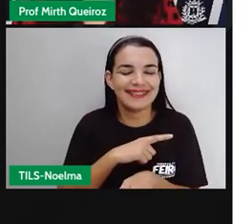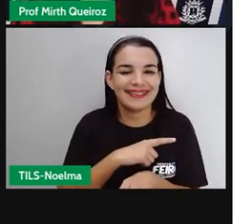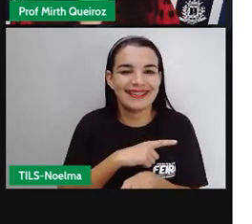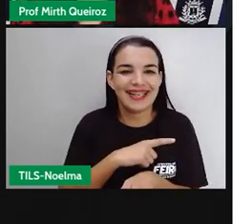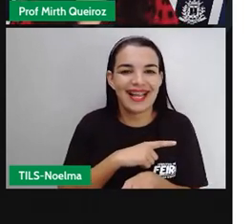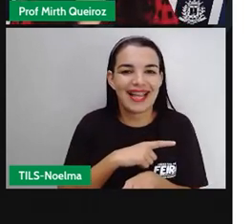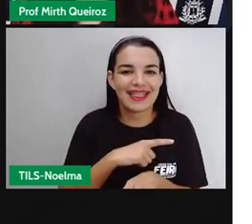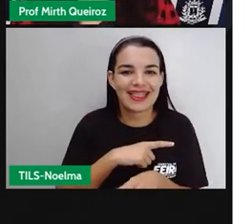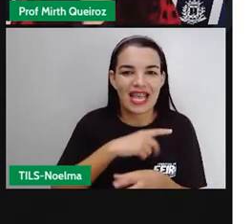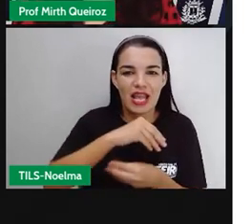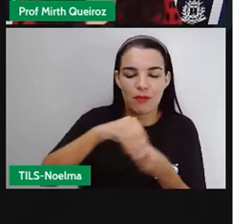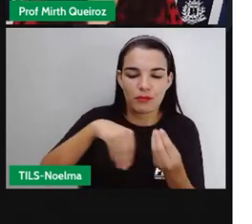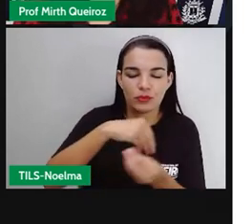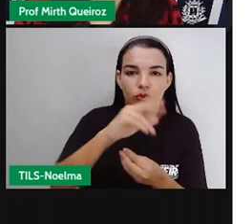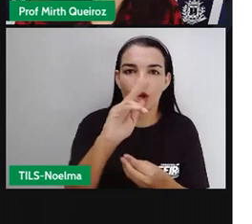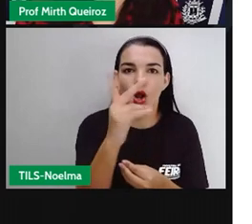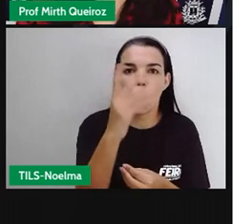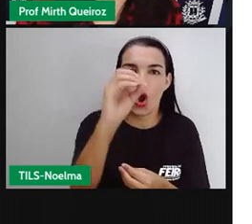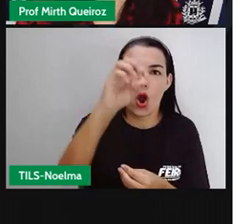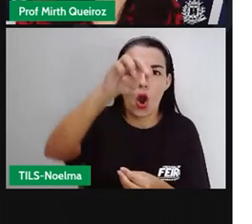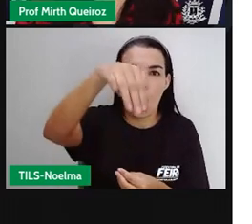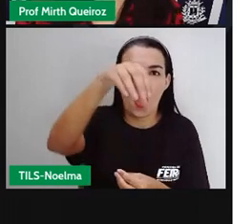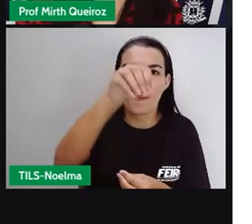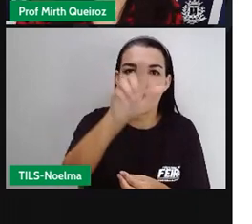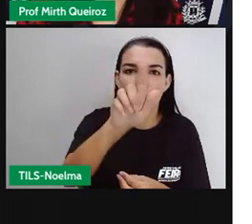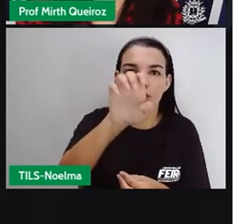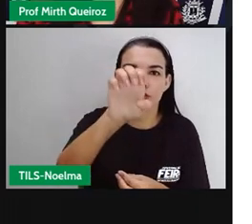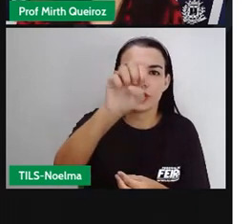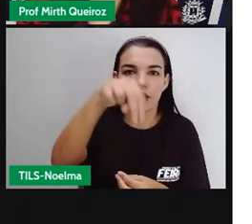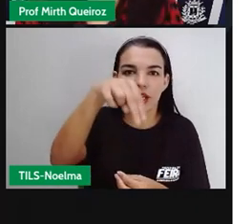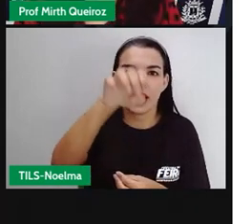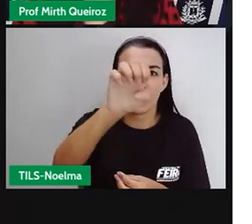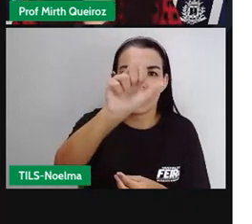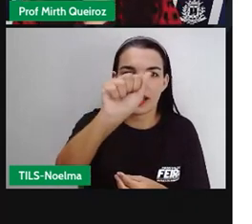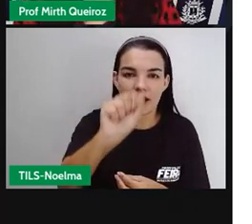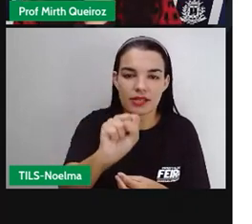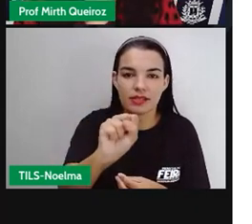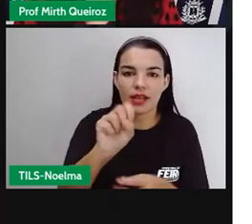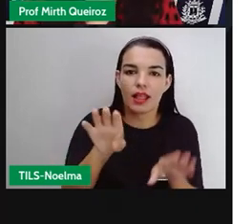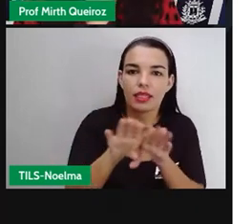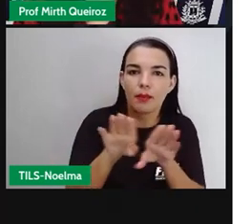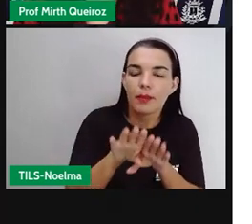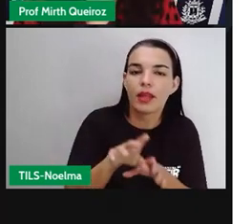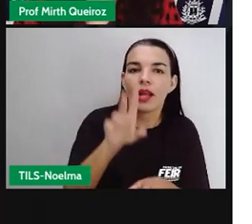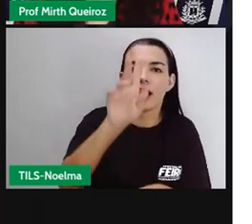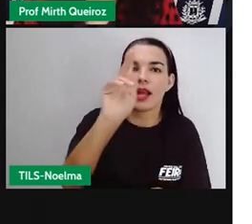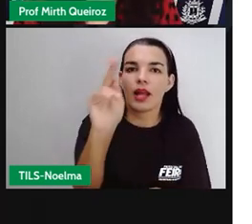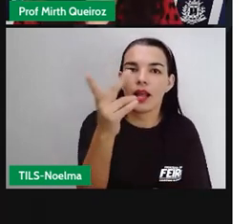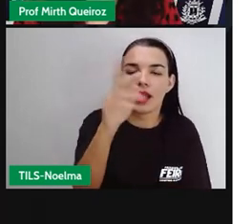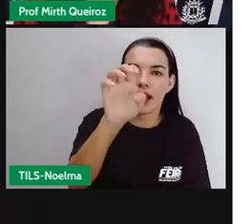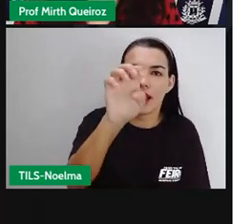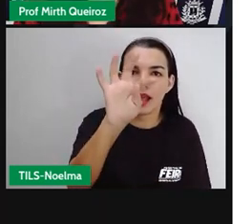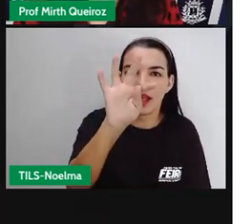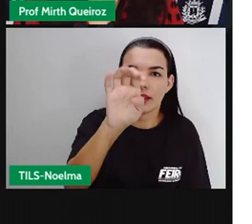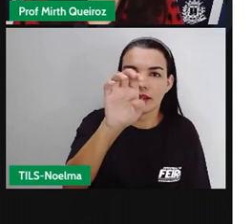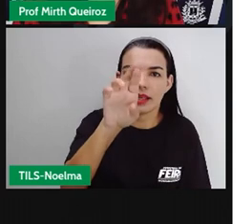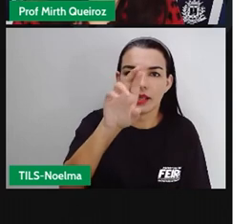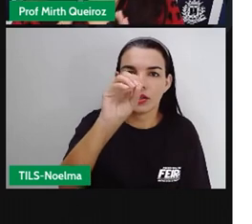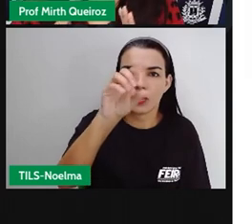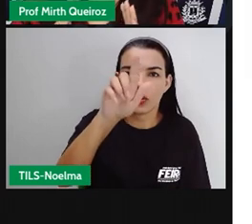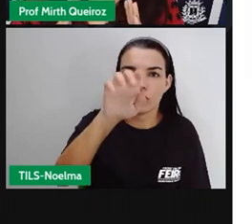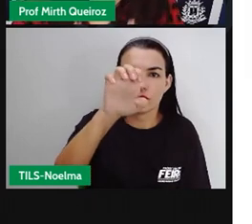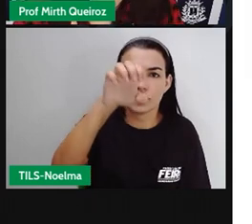e heterogêneas. O que são misturas homogêneas? Misturas homogêneas é quando nós pegamos duas ou mais substâncias,